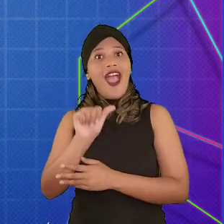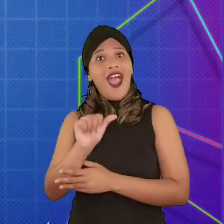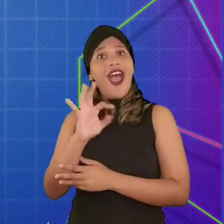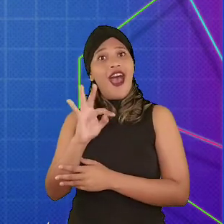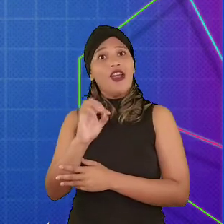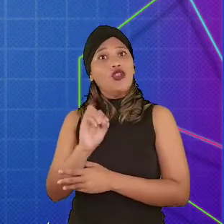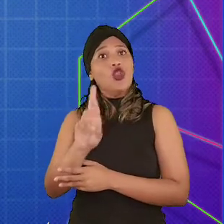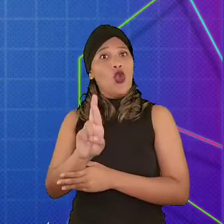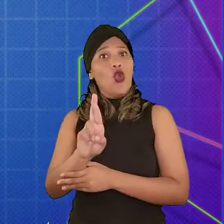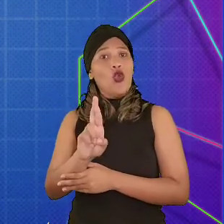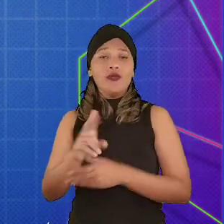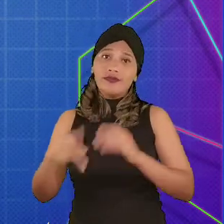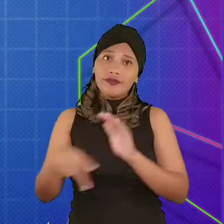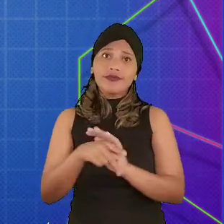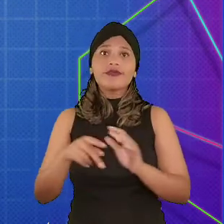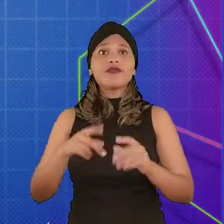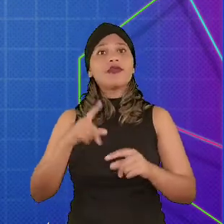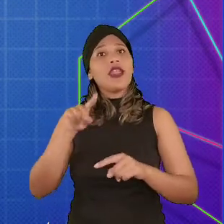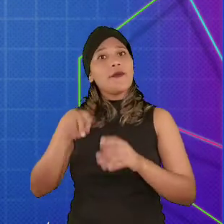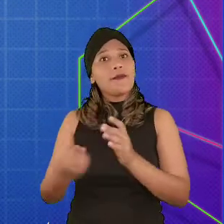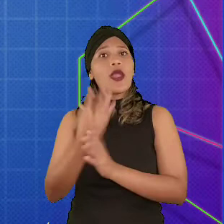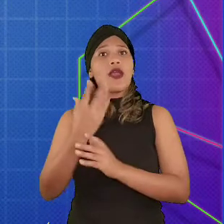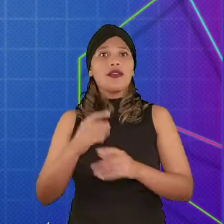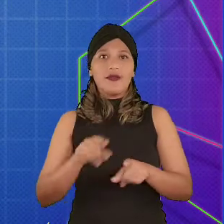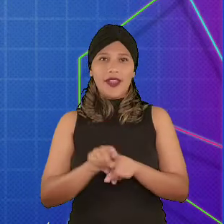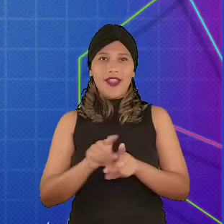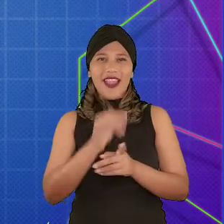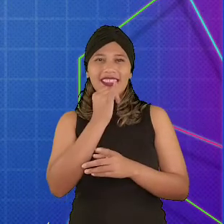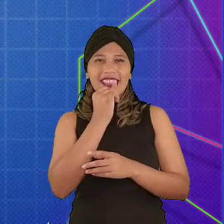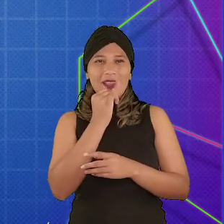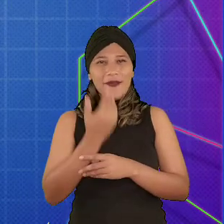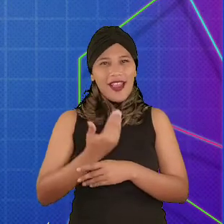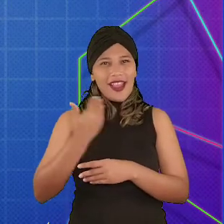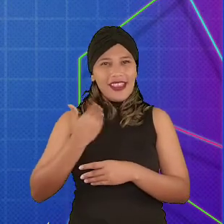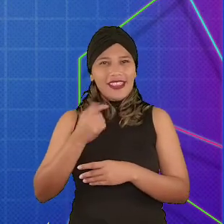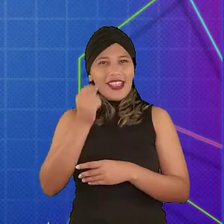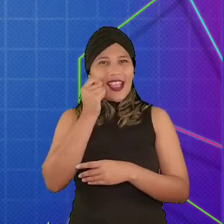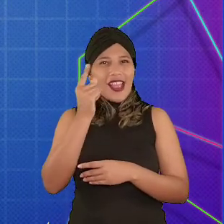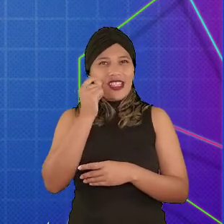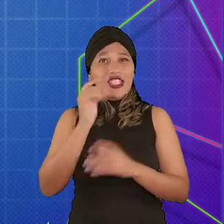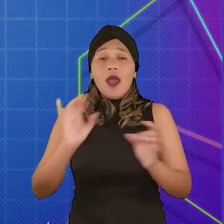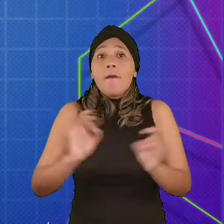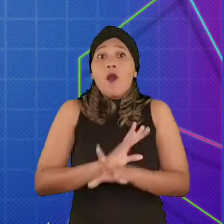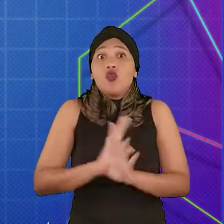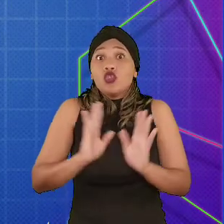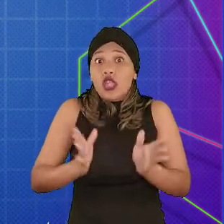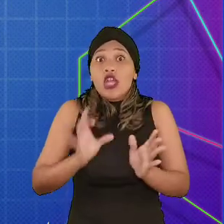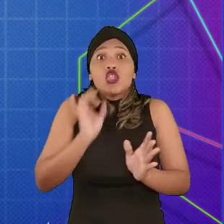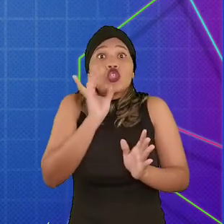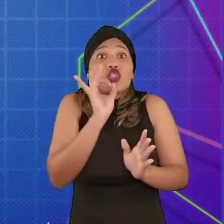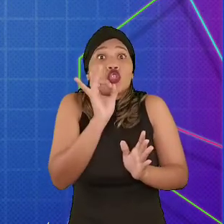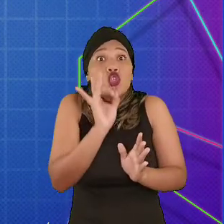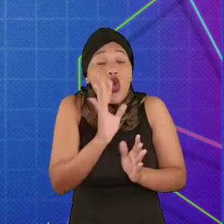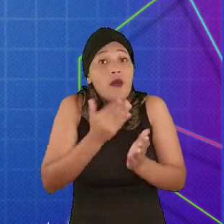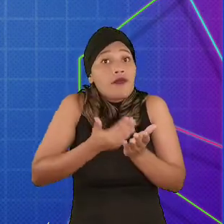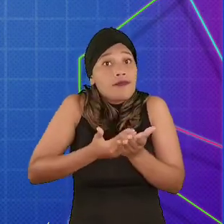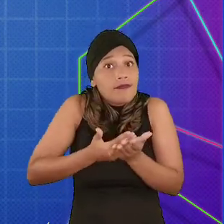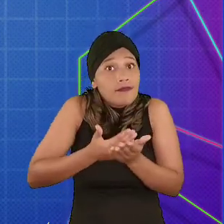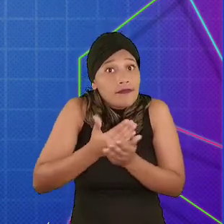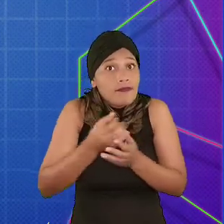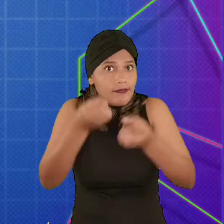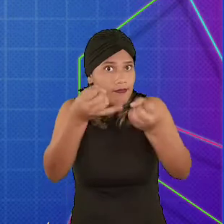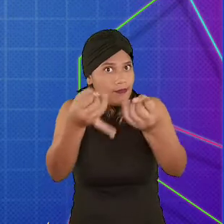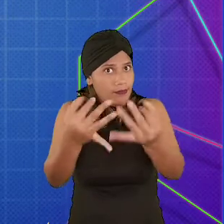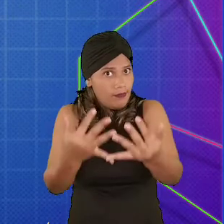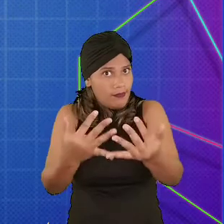chamaremos isso de ator e esse objeto também é um objeto criado o exemplo que vemos aqui é apenas um já feito apenas